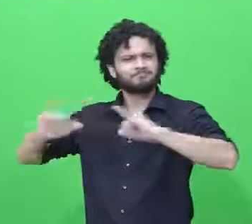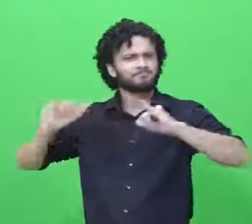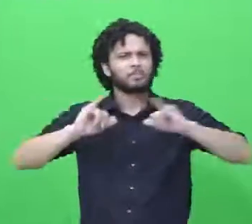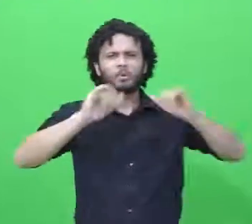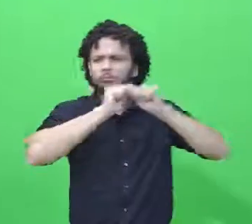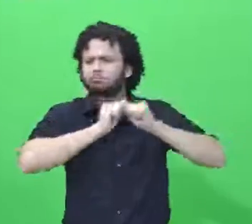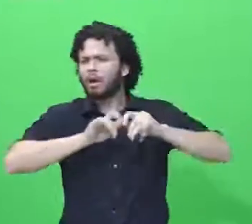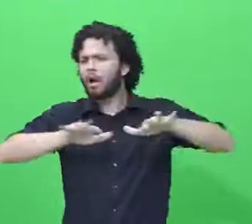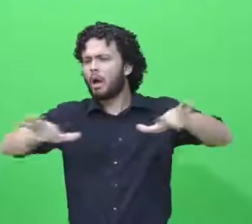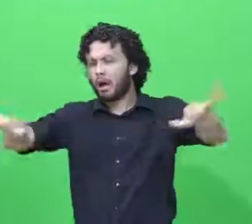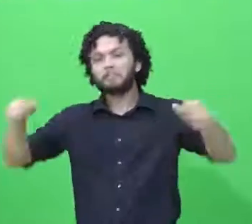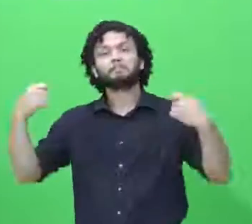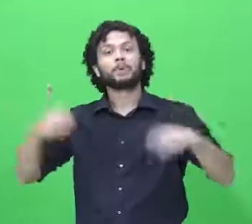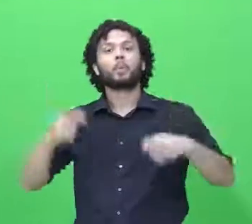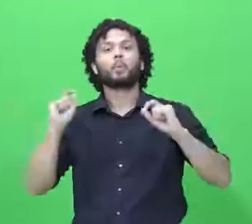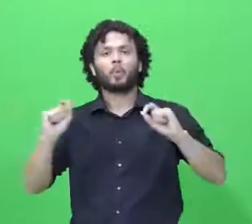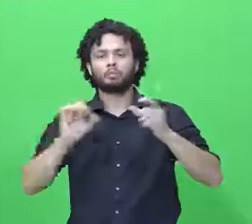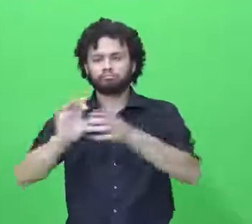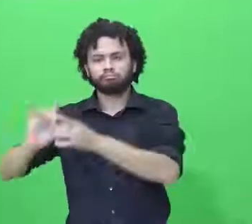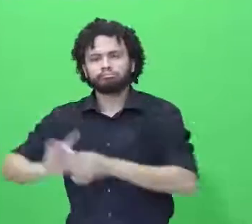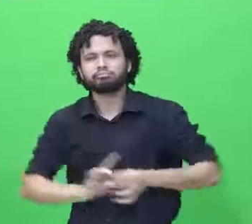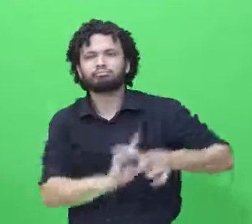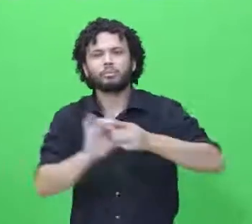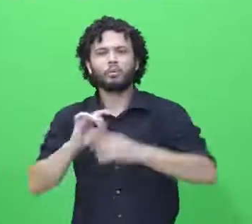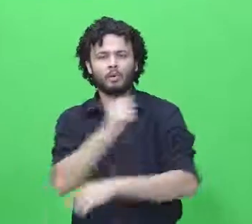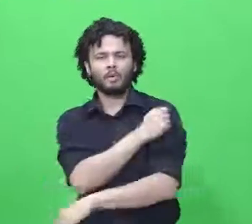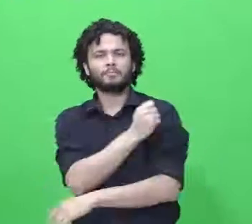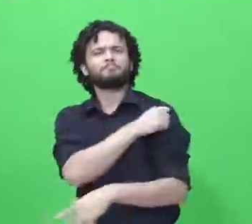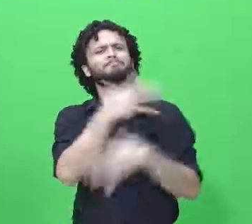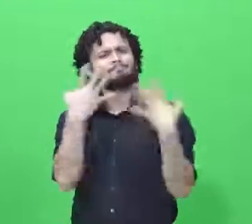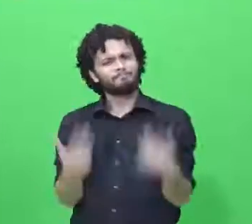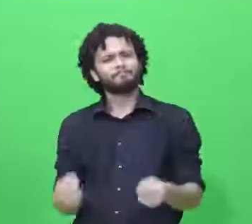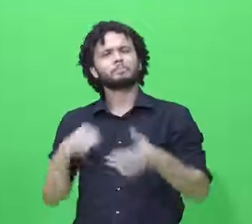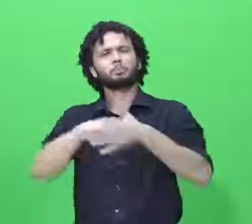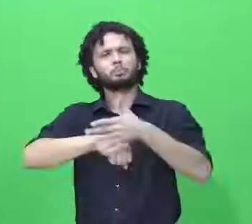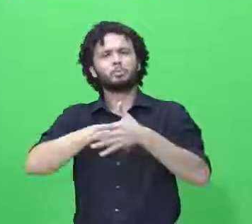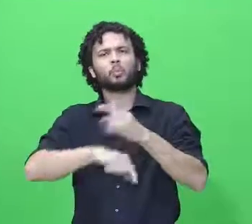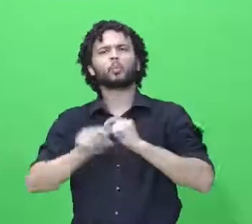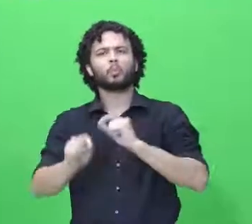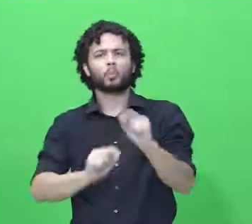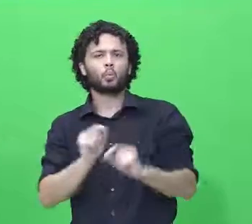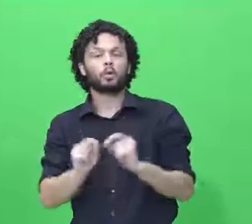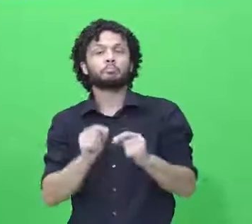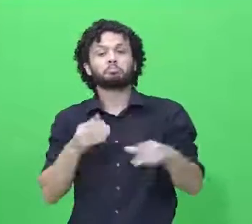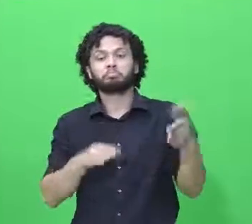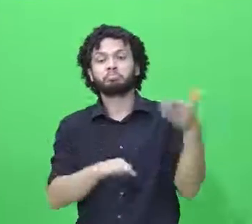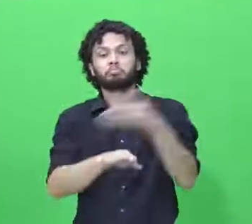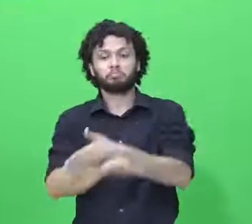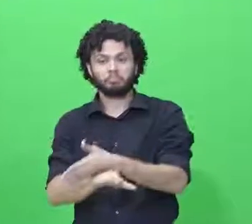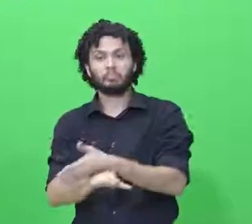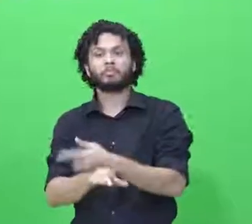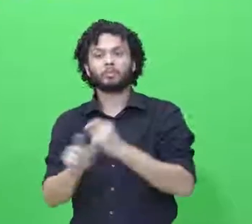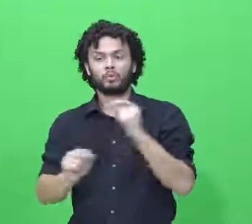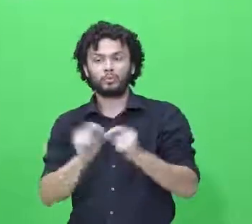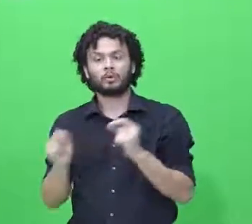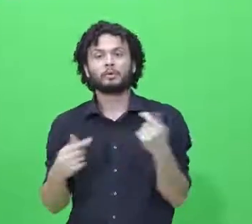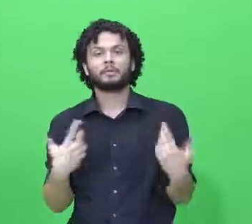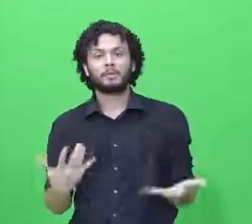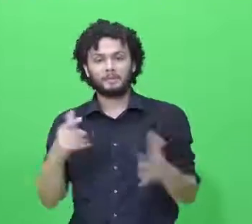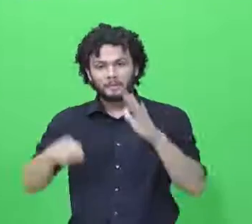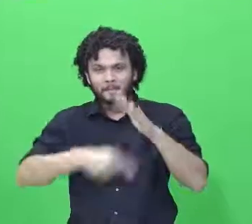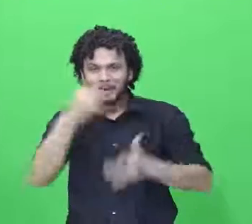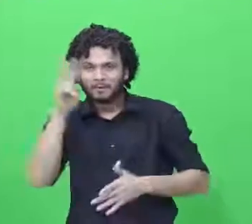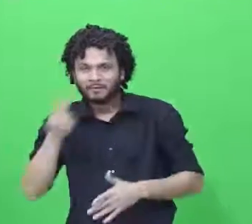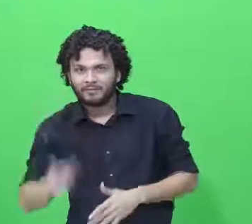amplo. Nós estamos tentando envolver todos os alunos da rede pública, né, para participar, dando informação sobre o programa pela primeira